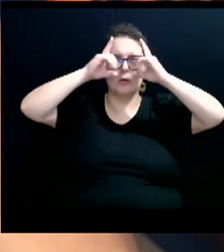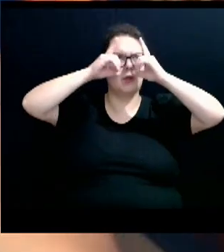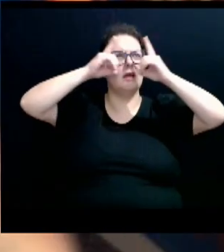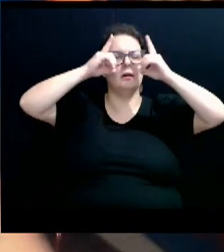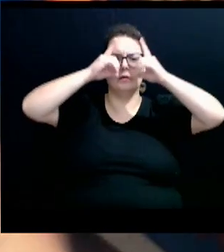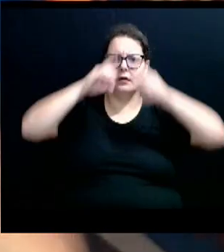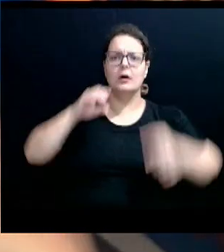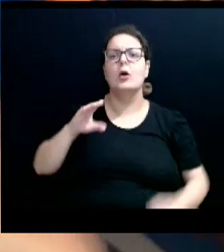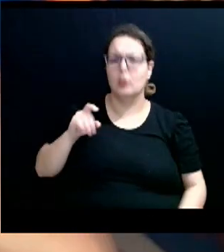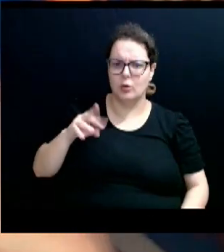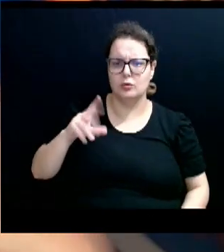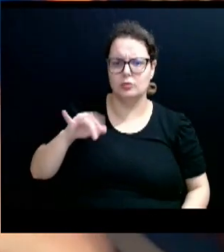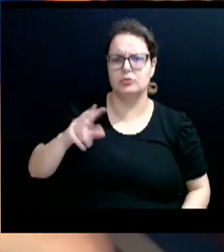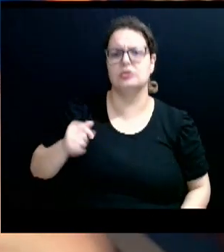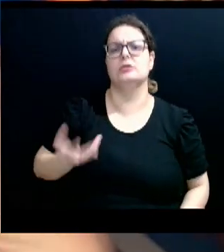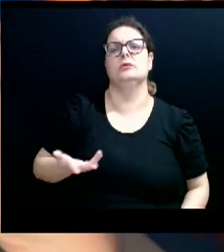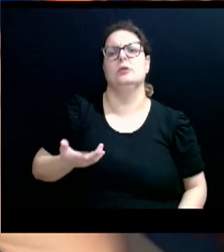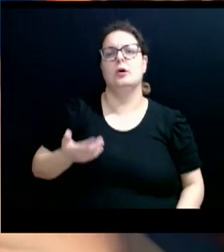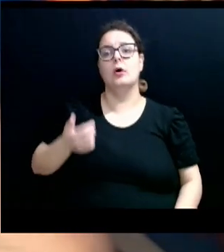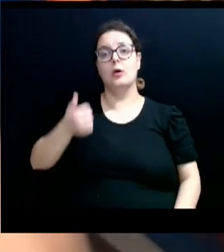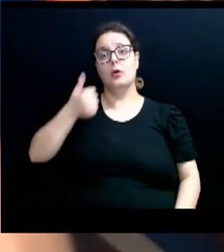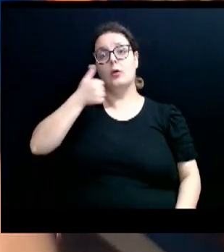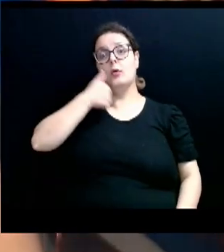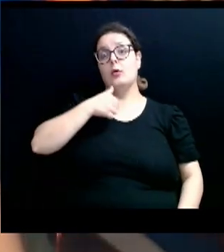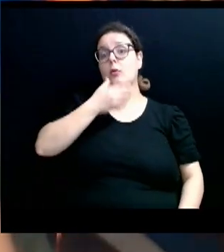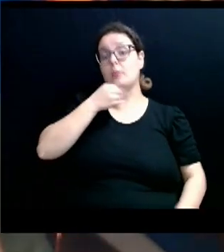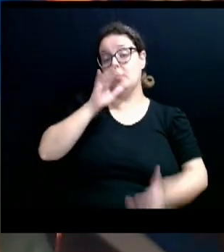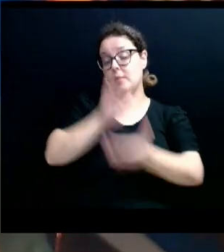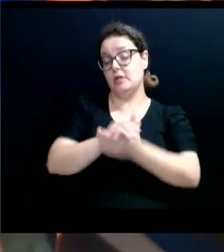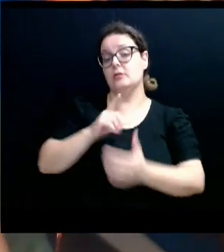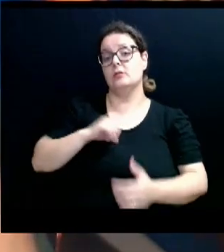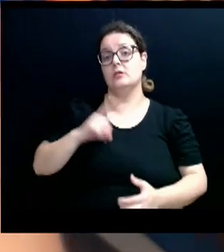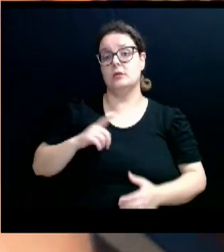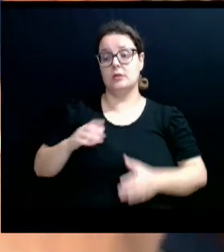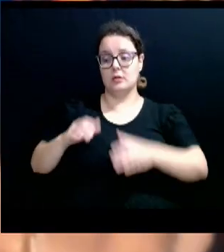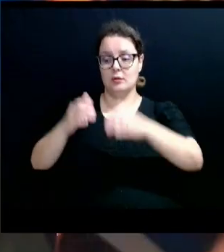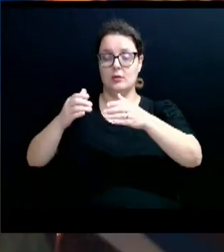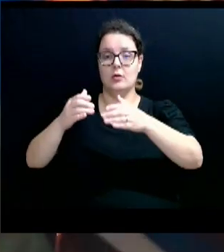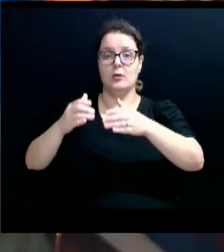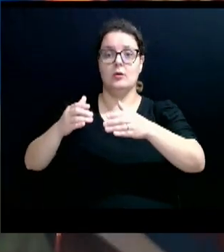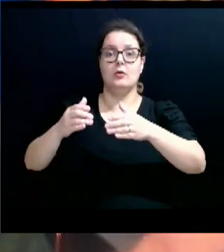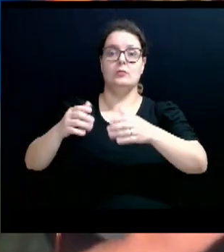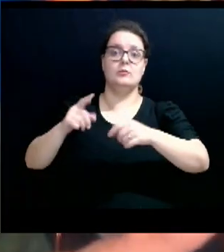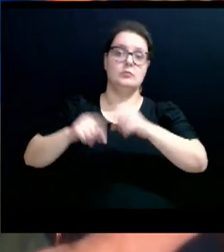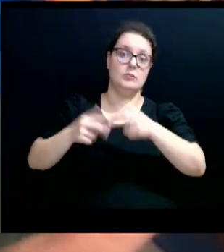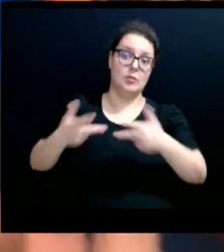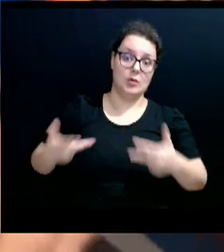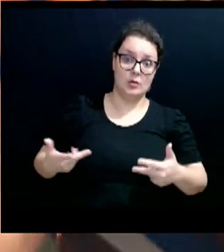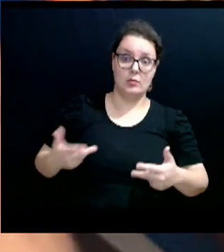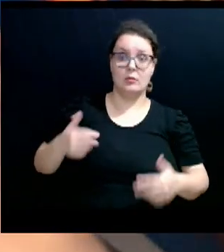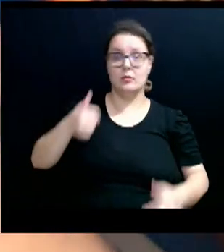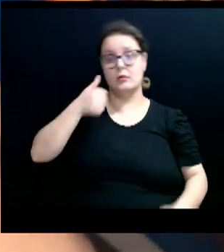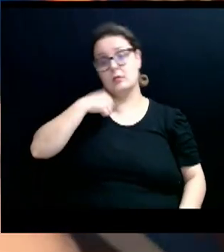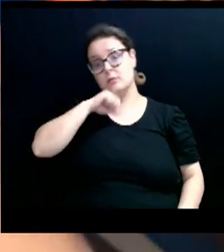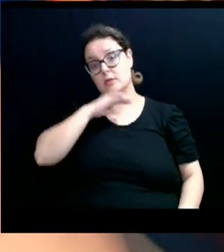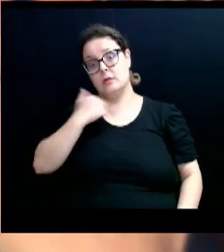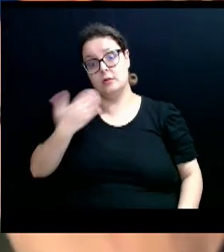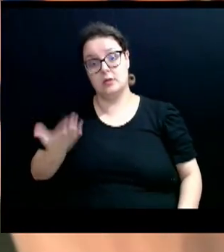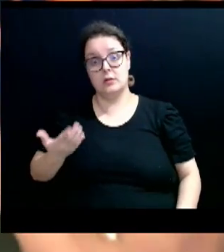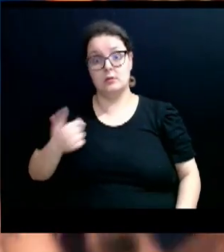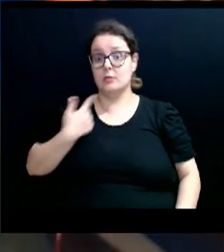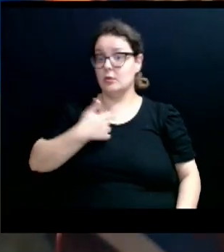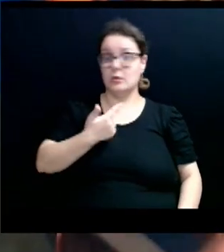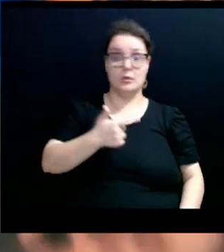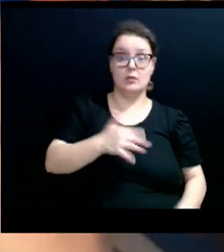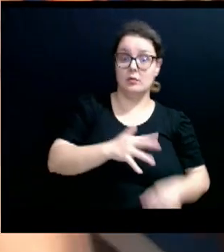se foi também com objetos pessoais. E para a gente, que não teve o luto patológico, é um